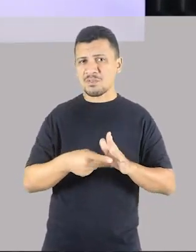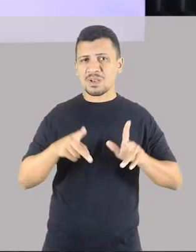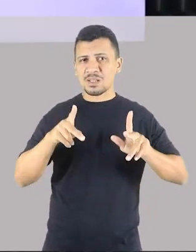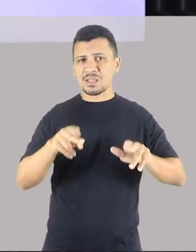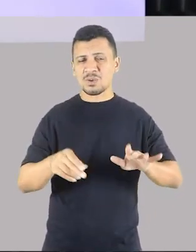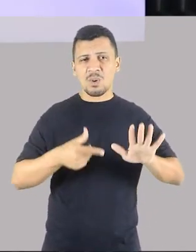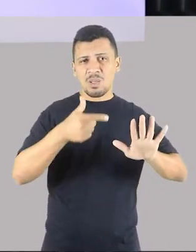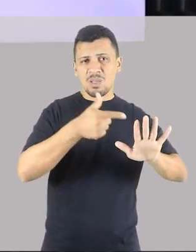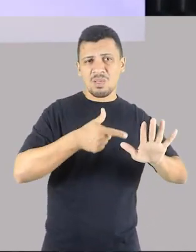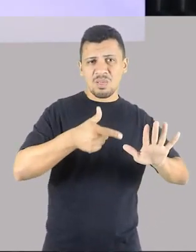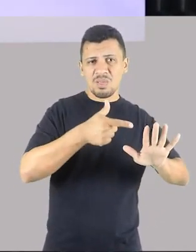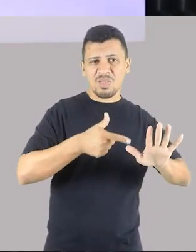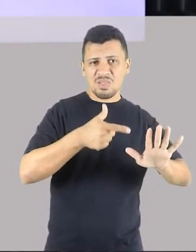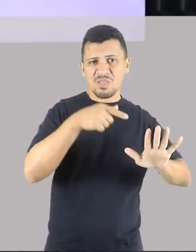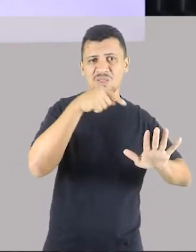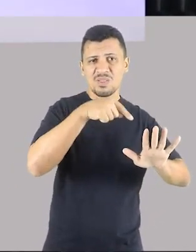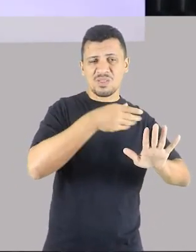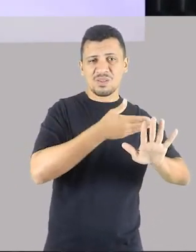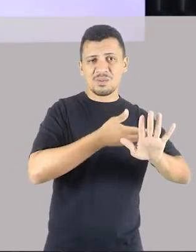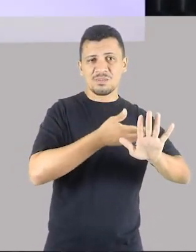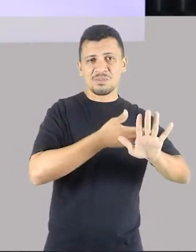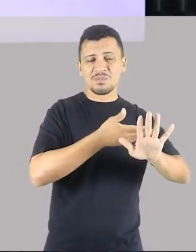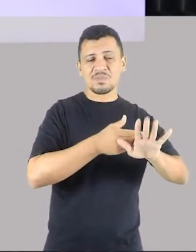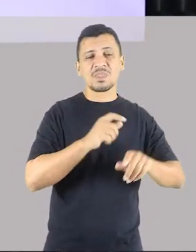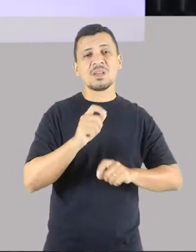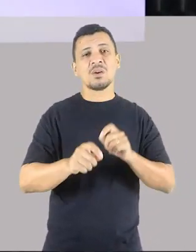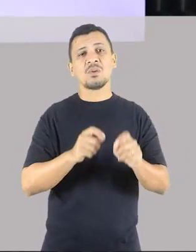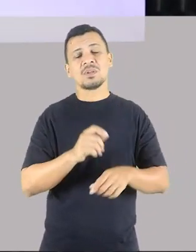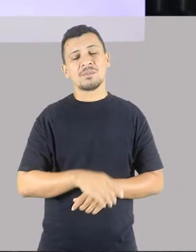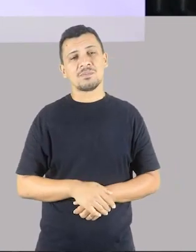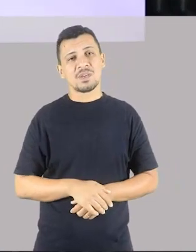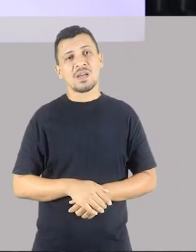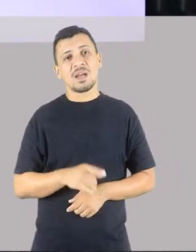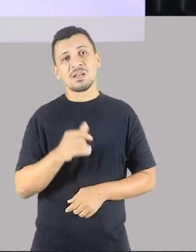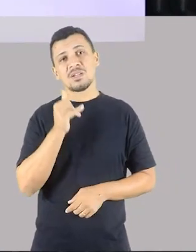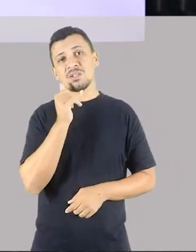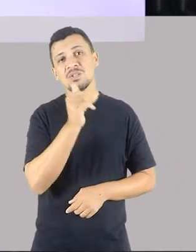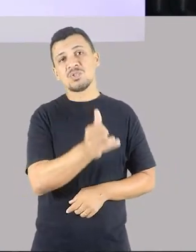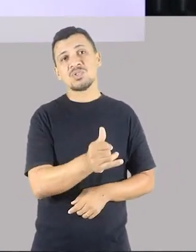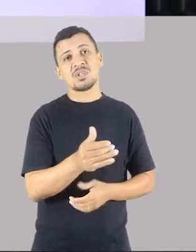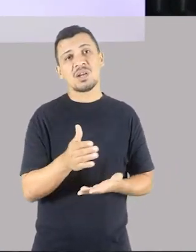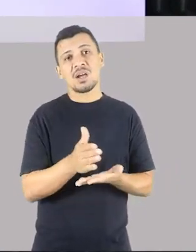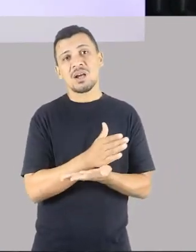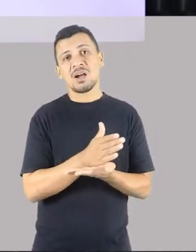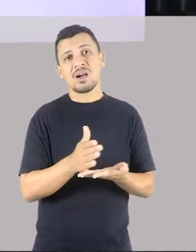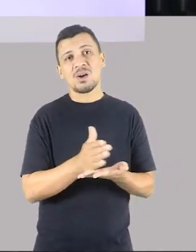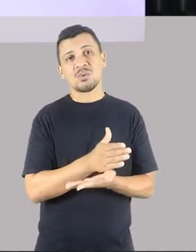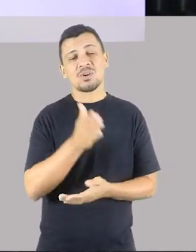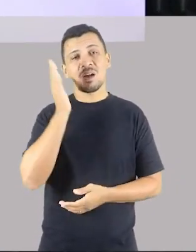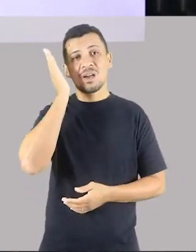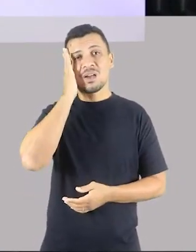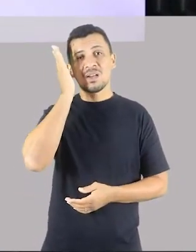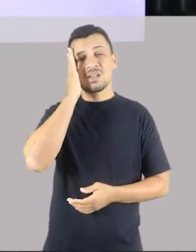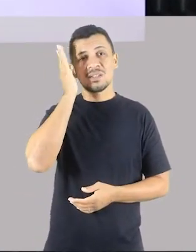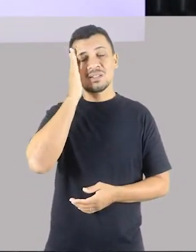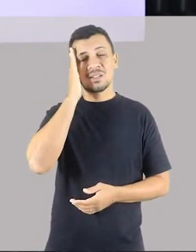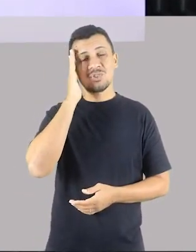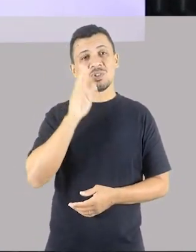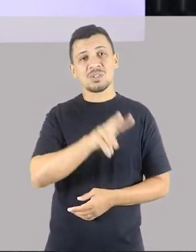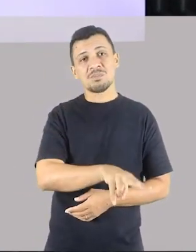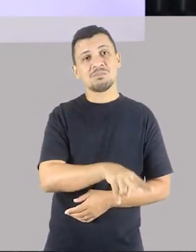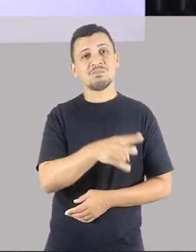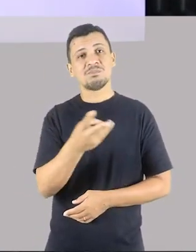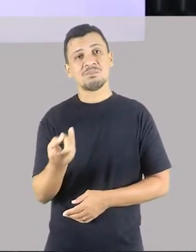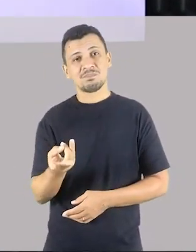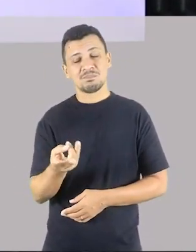ironia consiste, vamos lembrar, em se dizer algo para ser compreendido no sentido oposto,